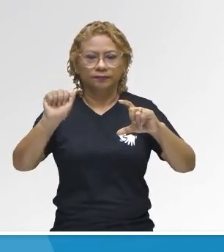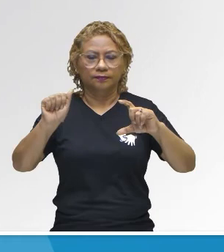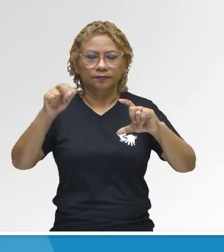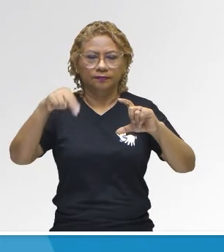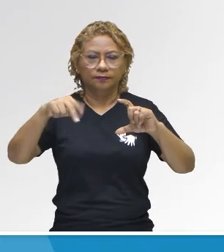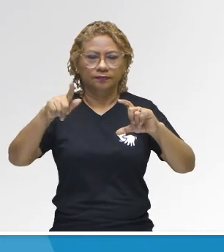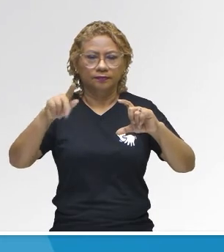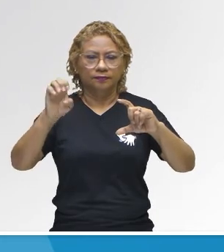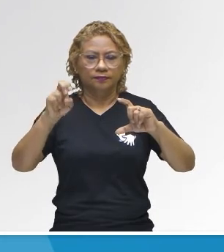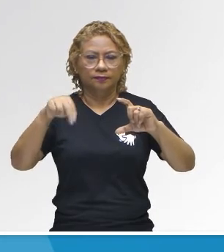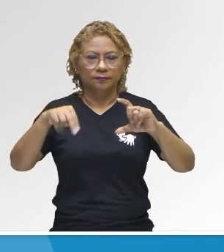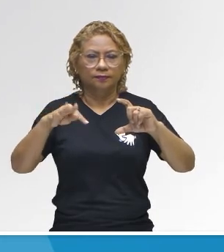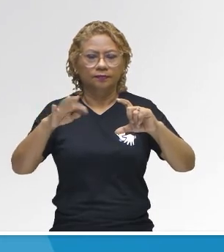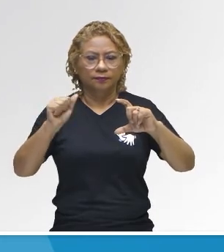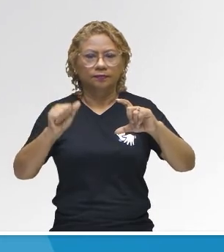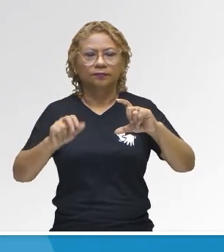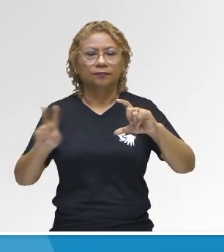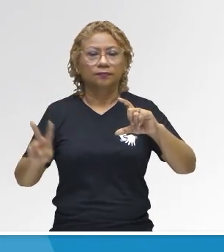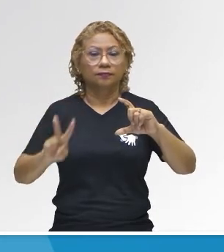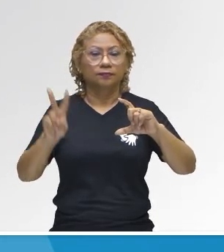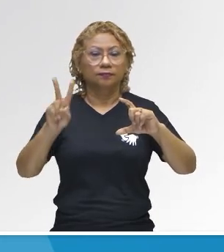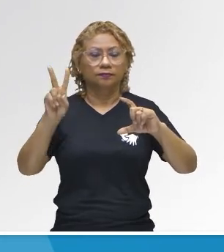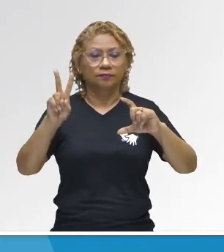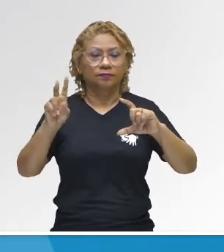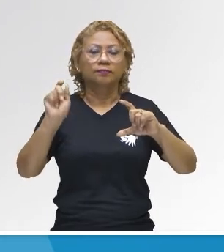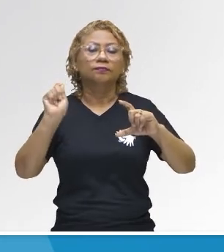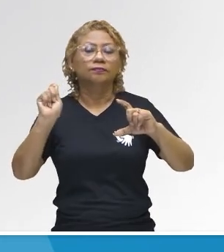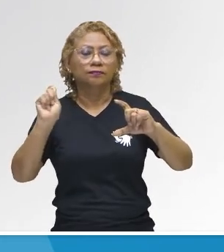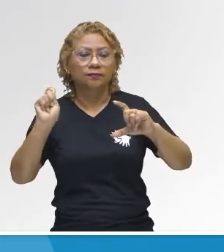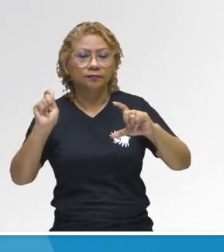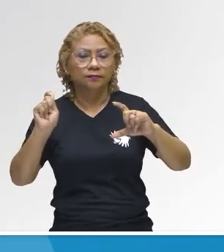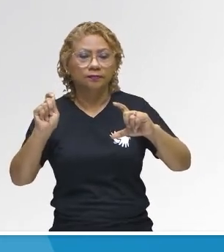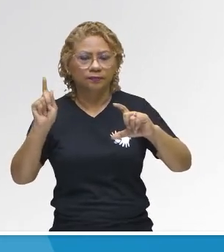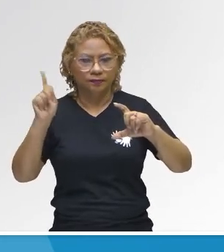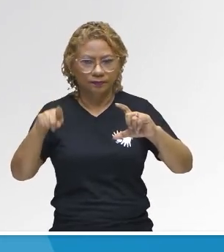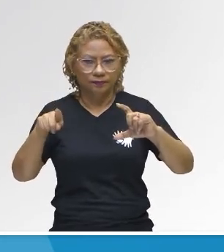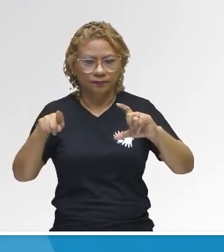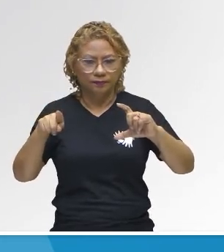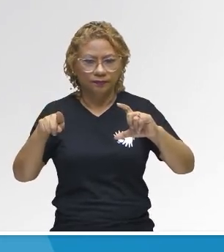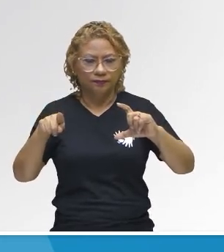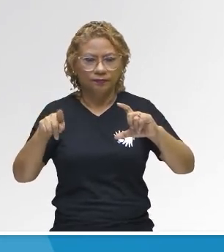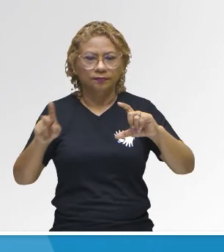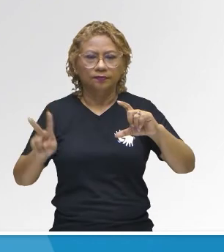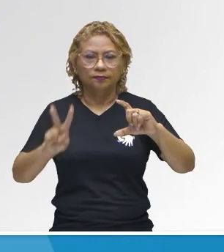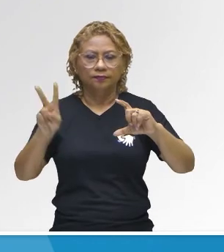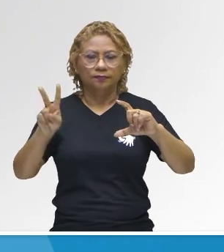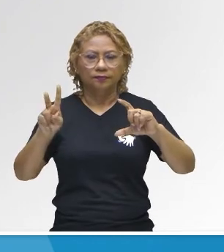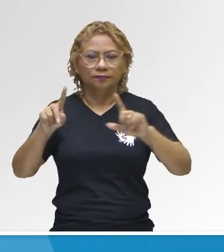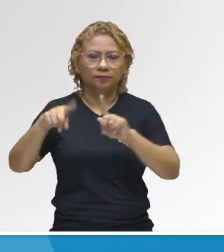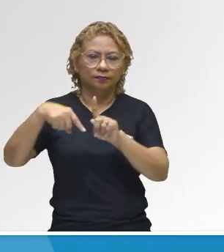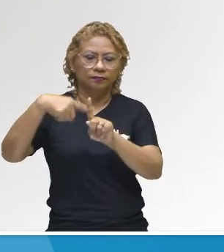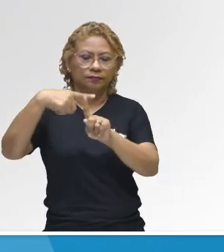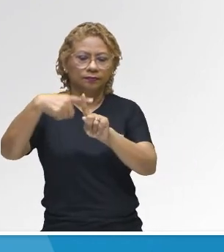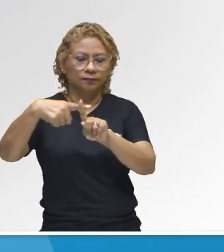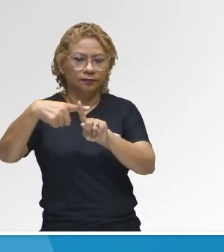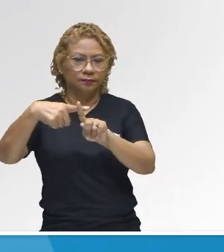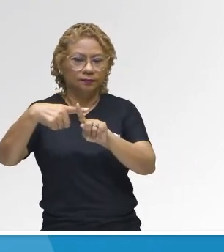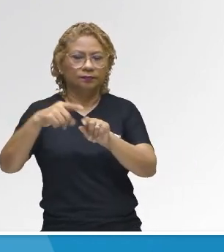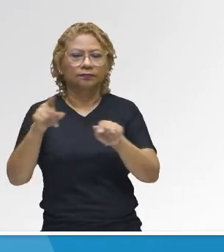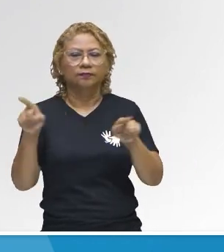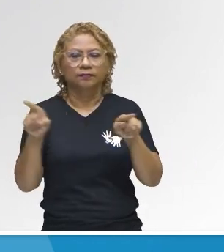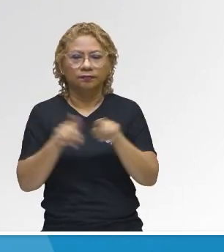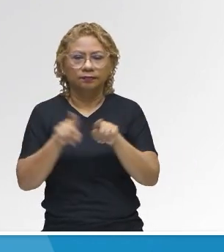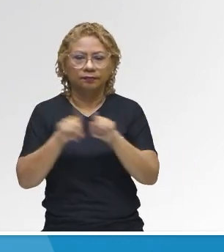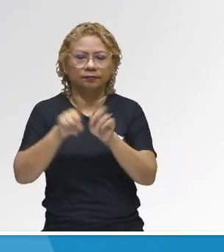E os valores da reta tangente são o quê? São valores positivos e também são